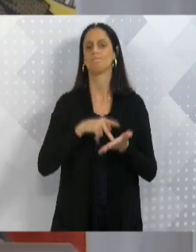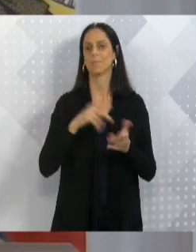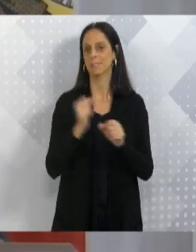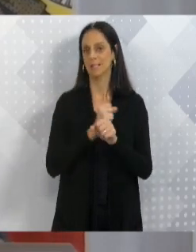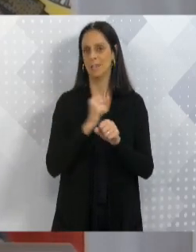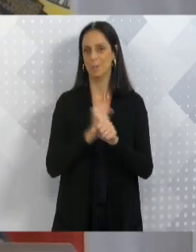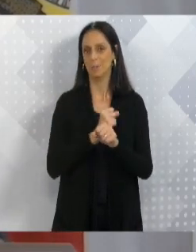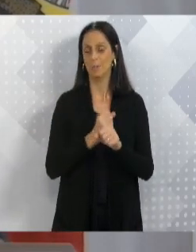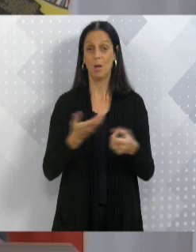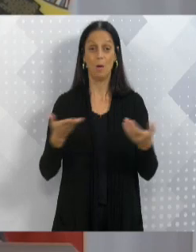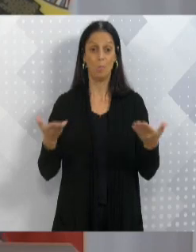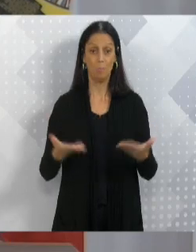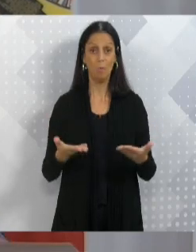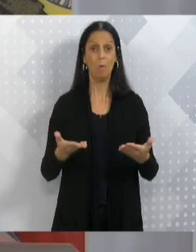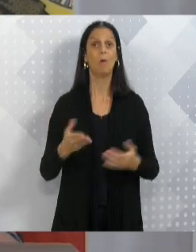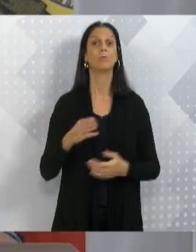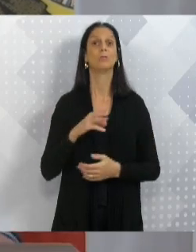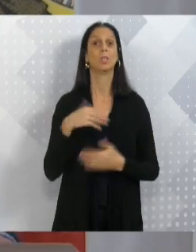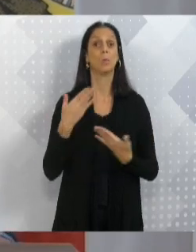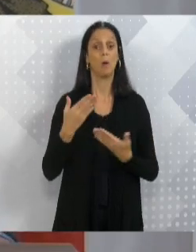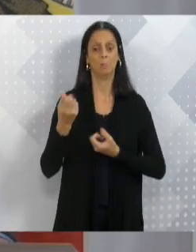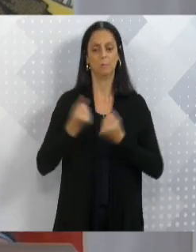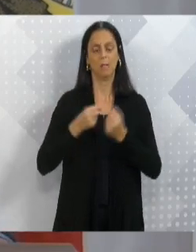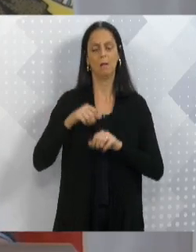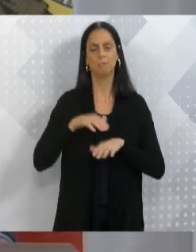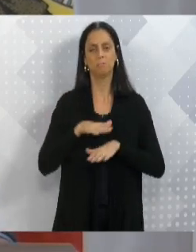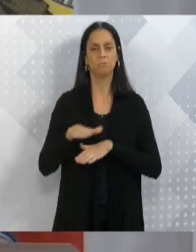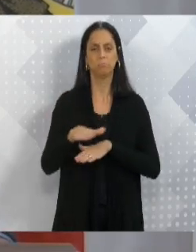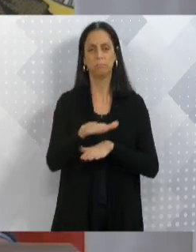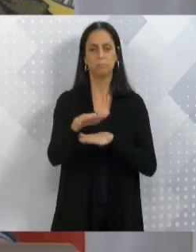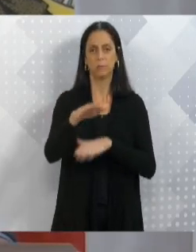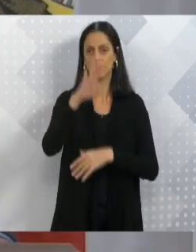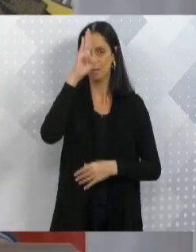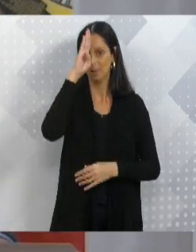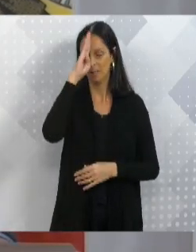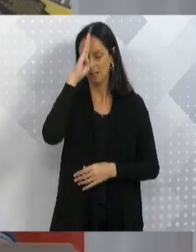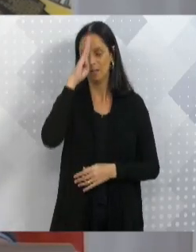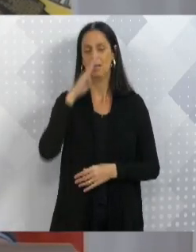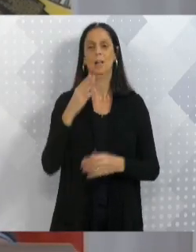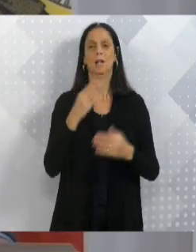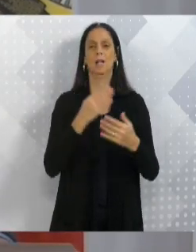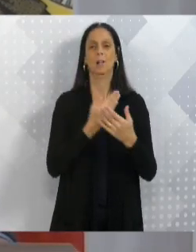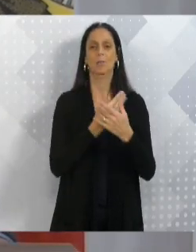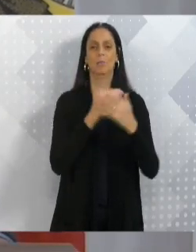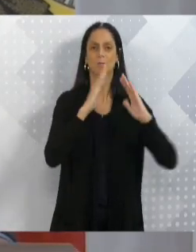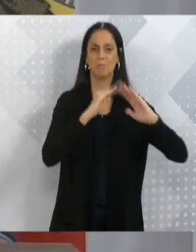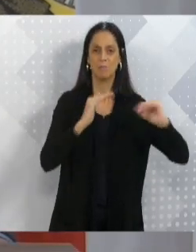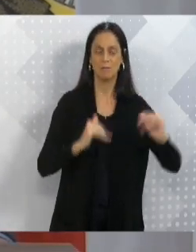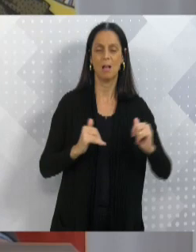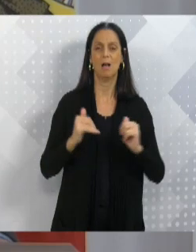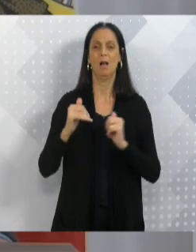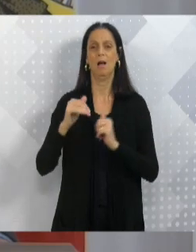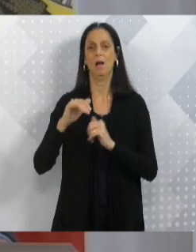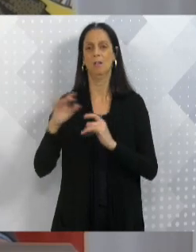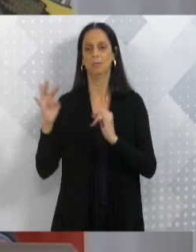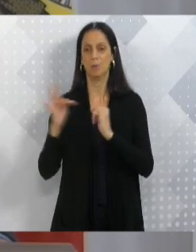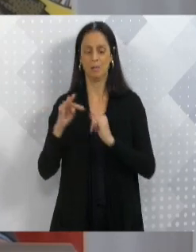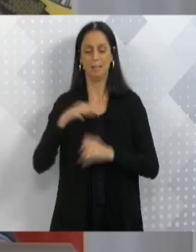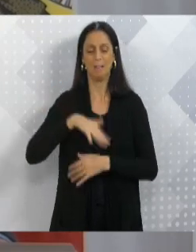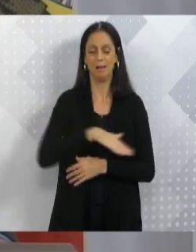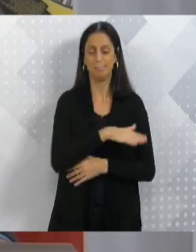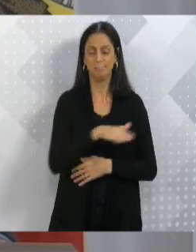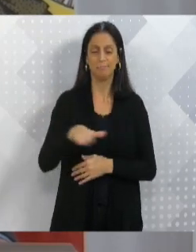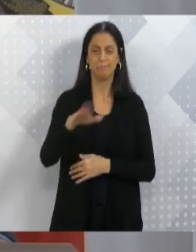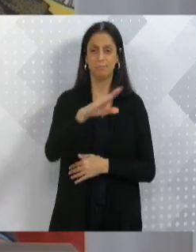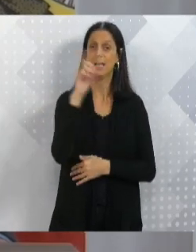para se dirigir ao bairro Badenfurt, ao bairro Texto Salto, a Itopavazinha, e nós vamos atender aquela demanda,